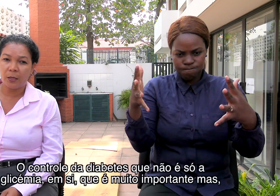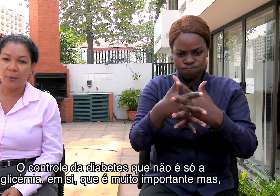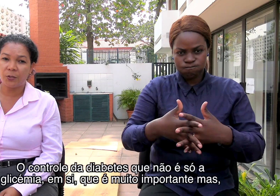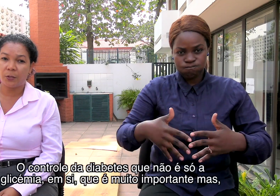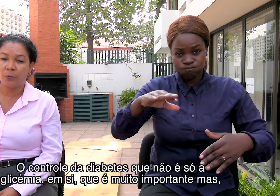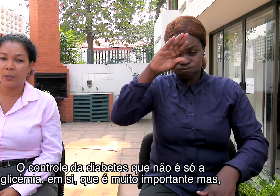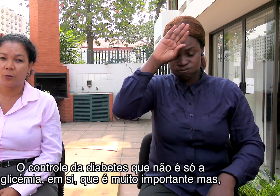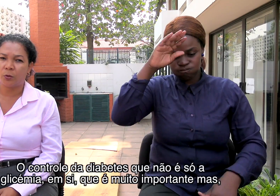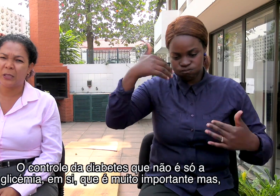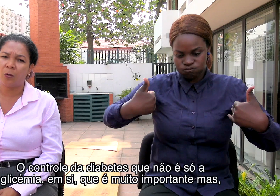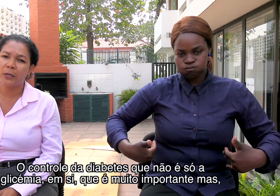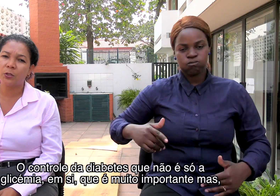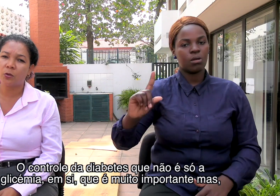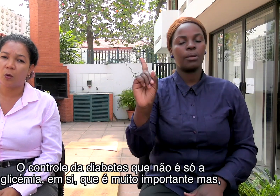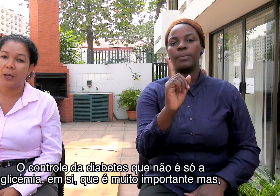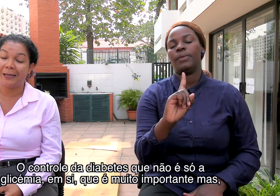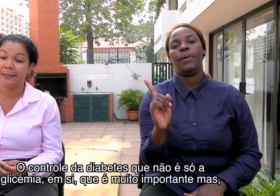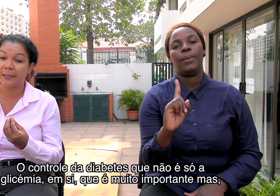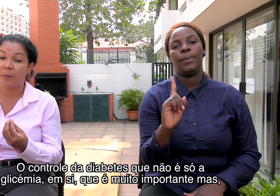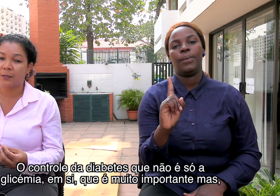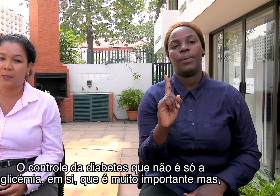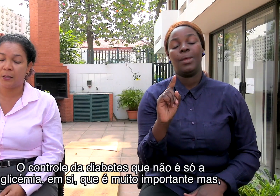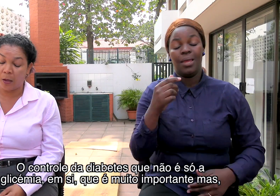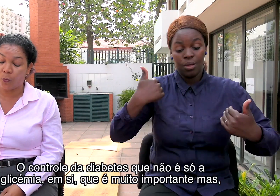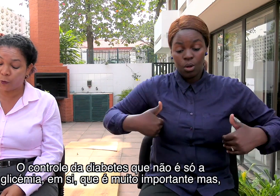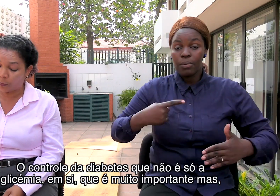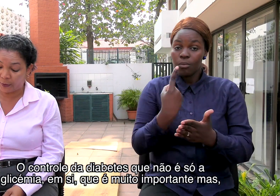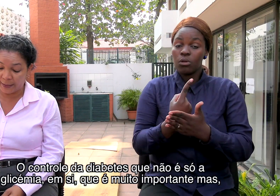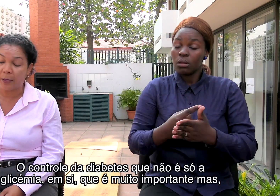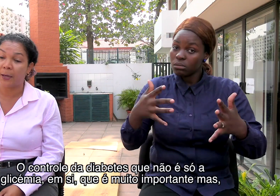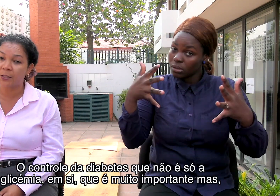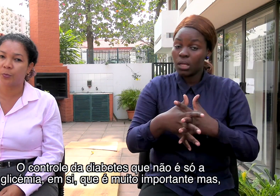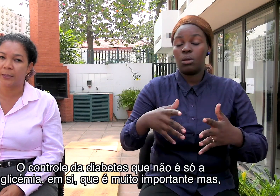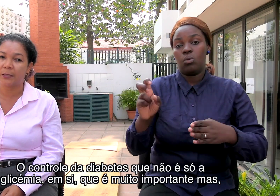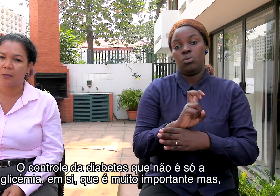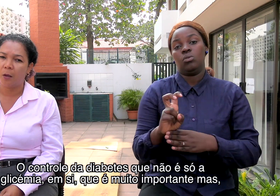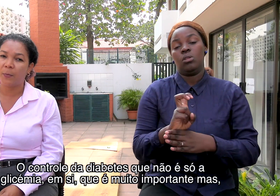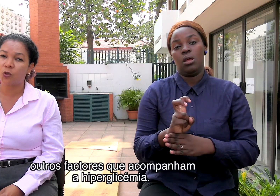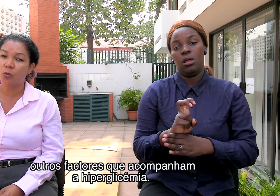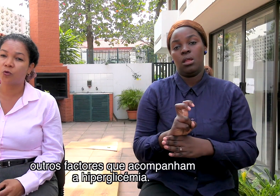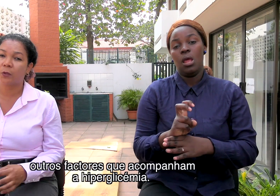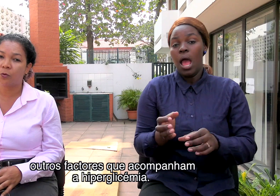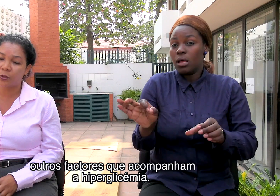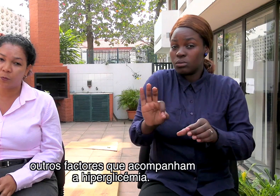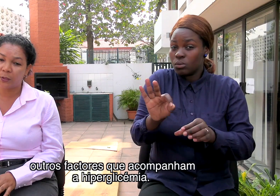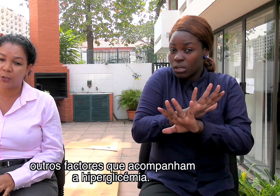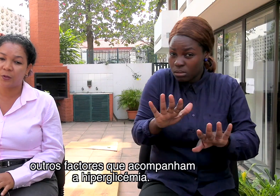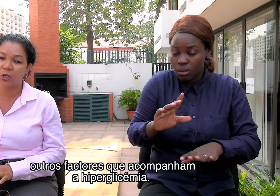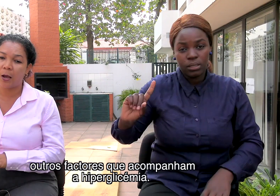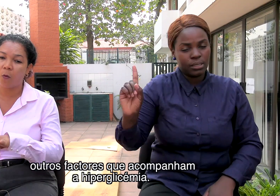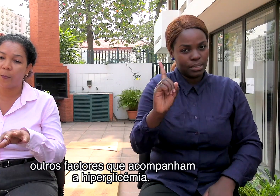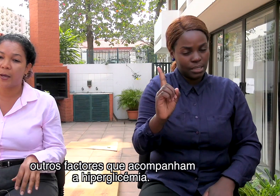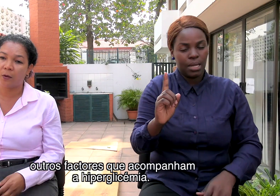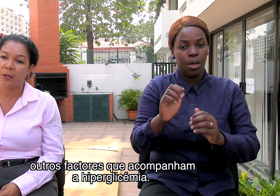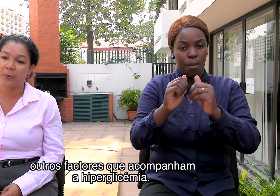controle da diabetes, que não é só a glicemia em si, que é muito importante, é a mais importante, mas outros fatores que muitas das